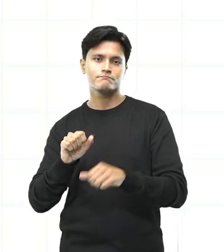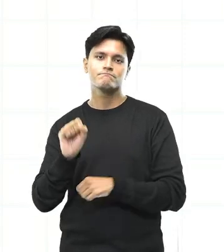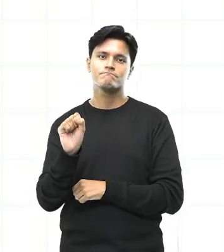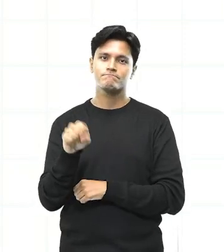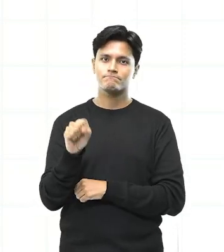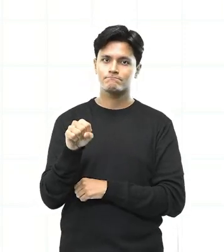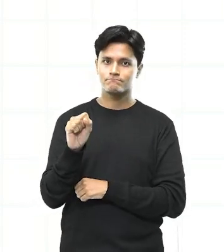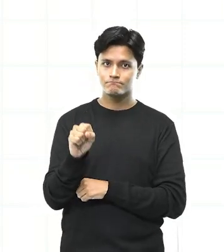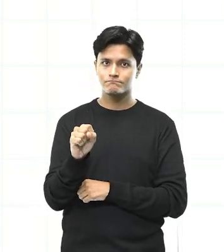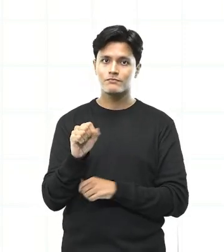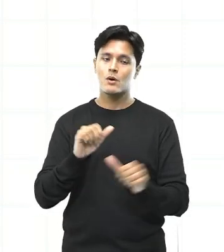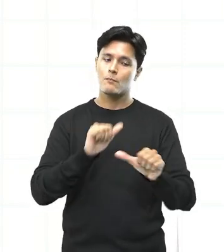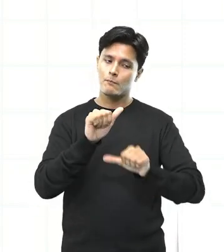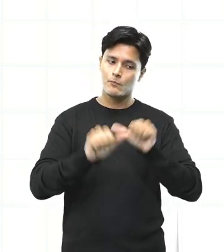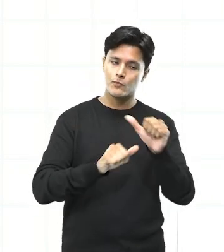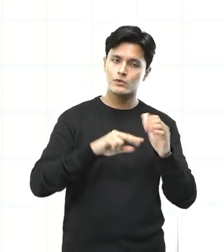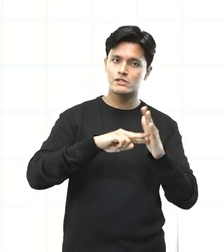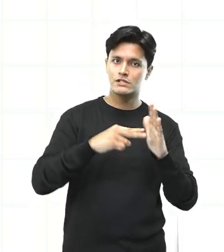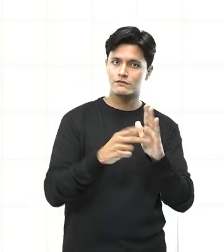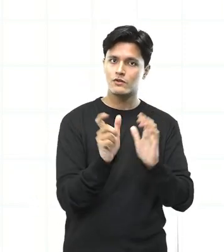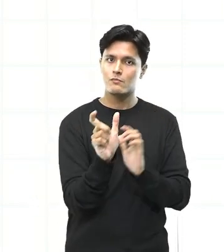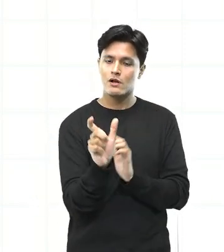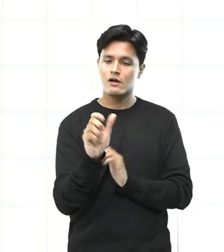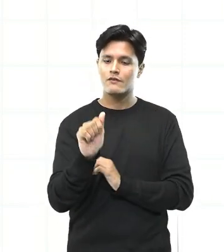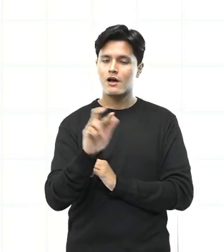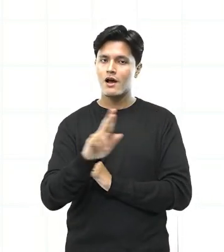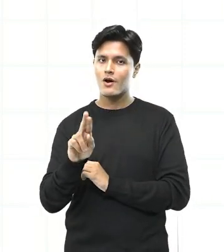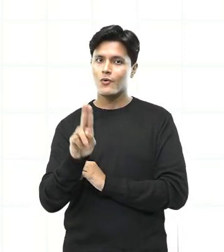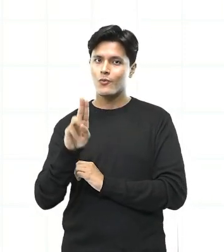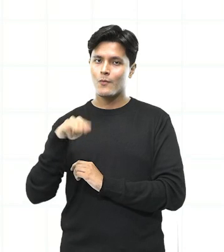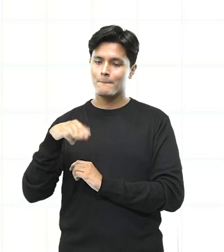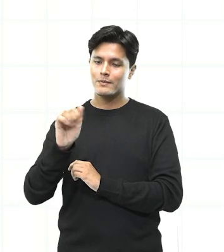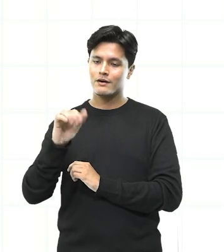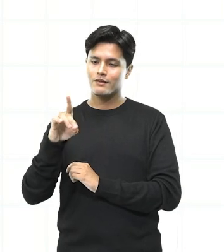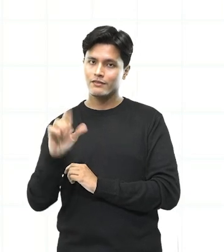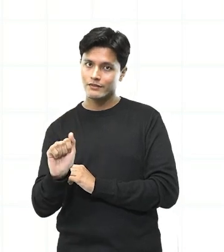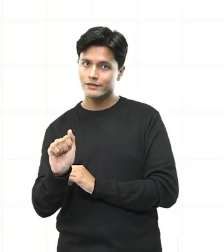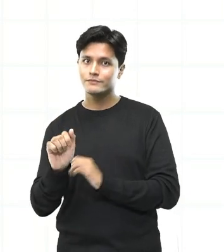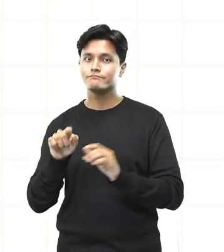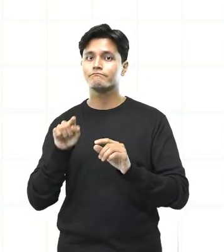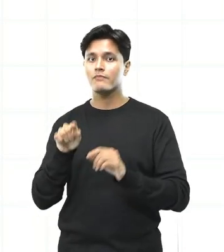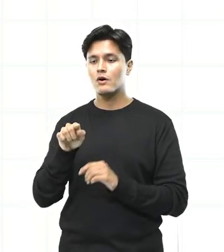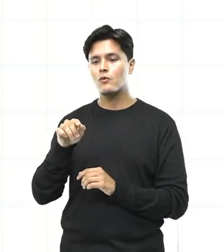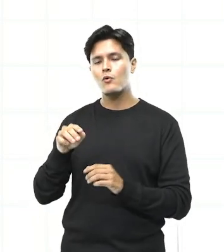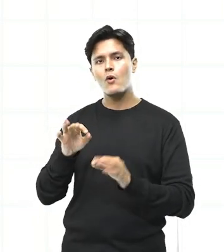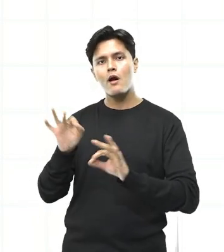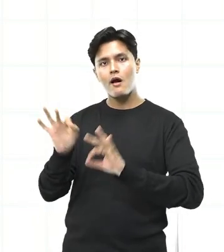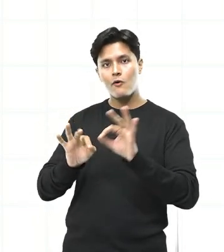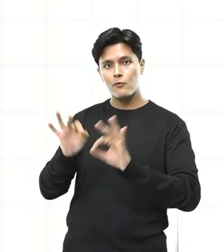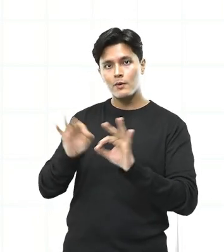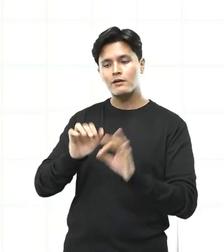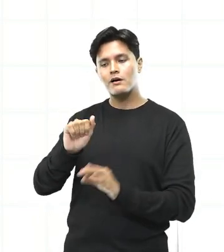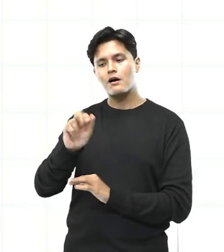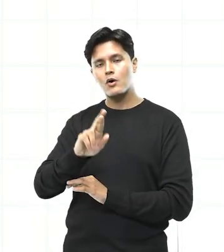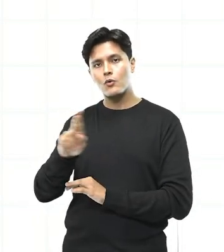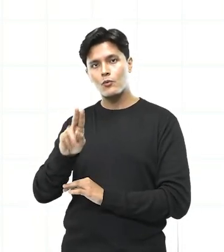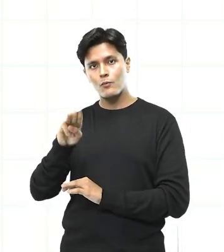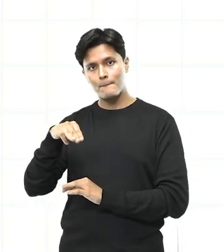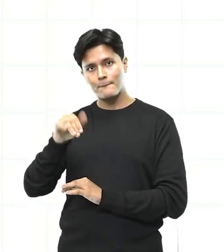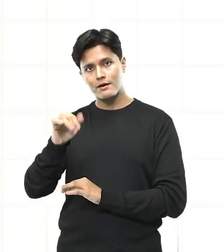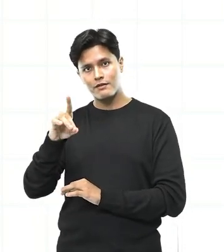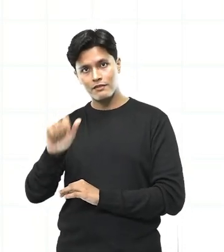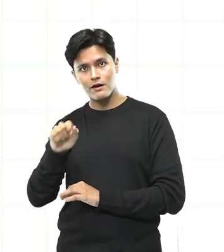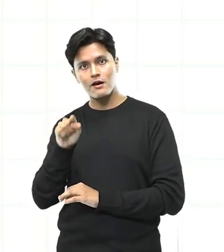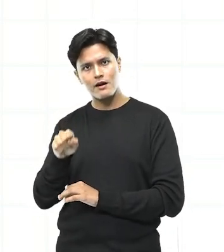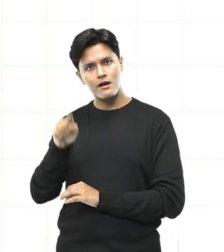palavra arrumada, Então, arrumada é uma qualidade de quem? Da casa. Então, eu